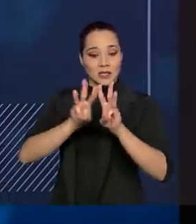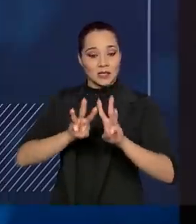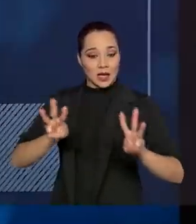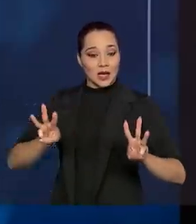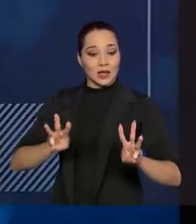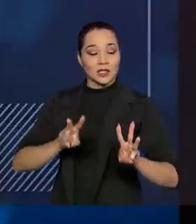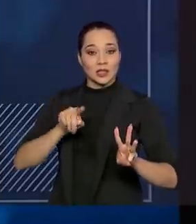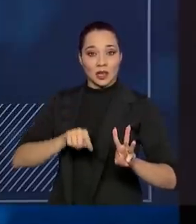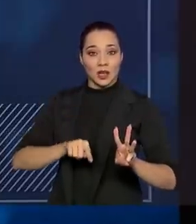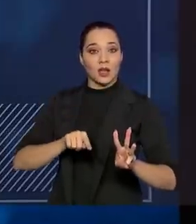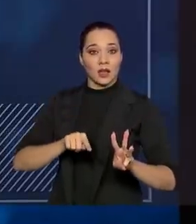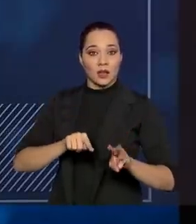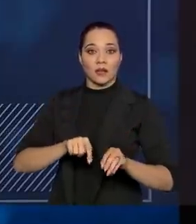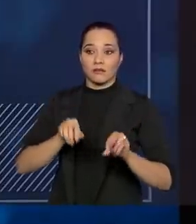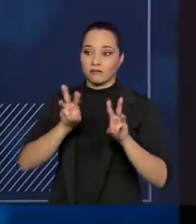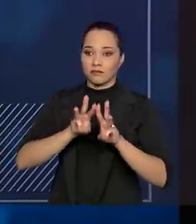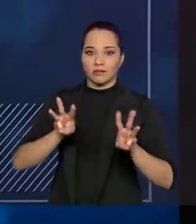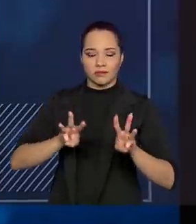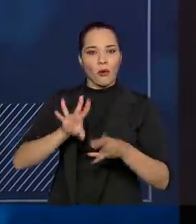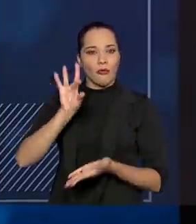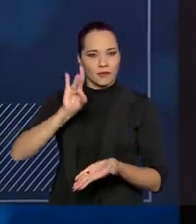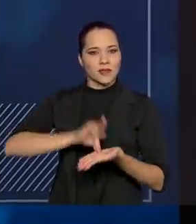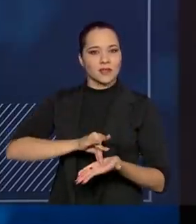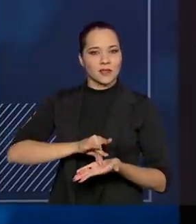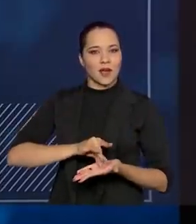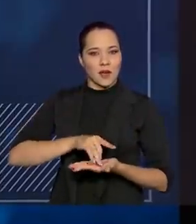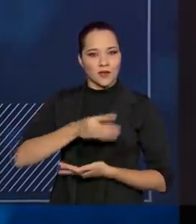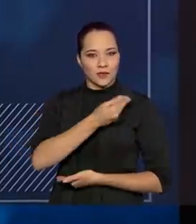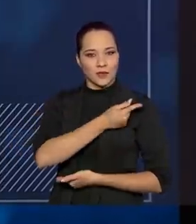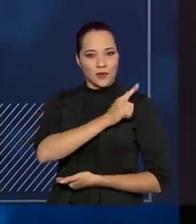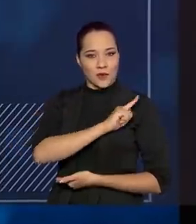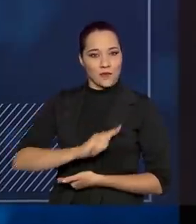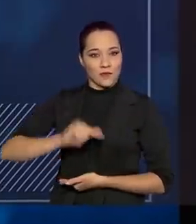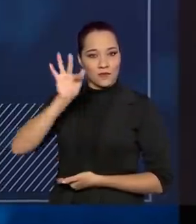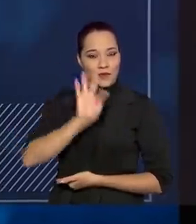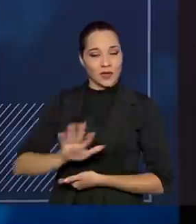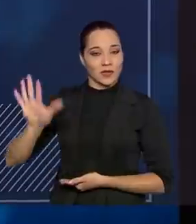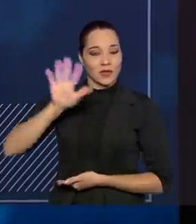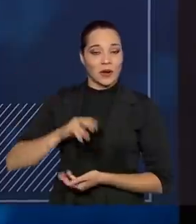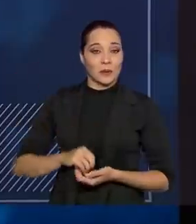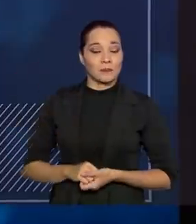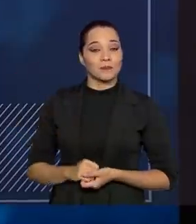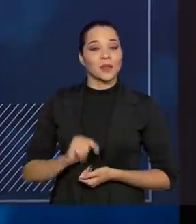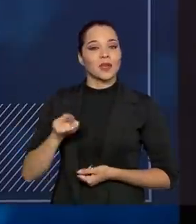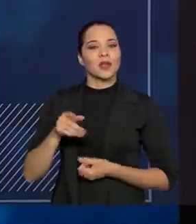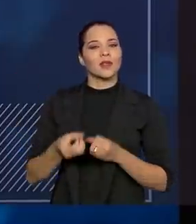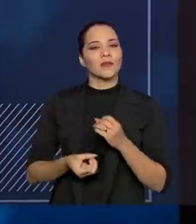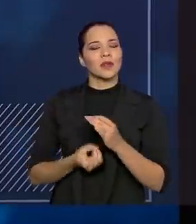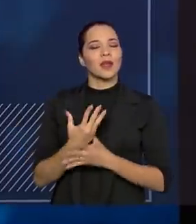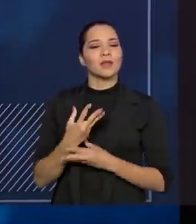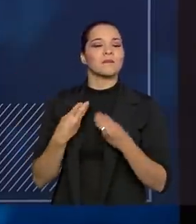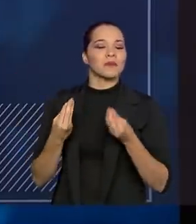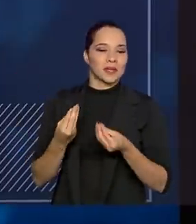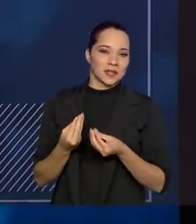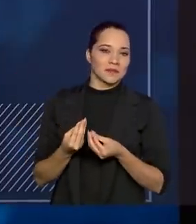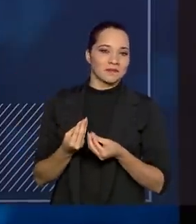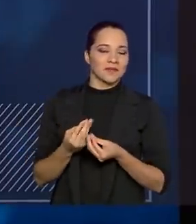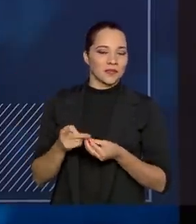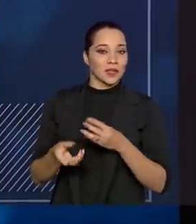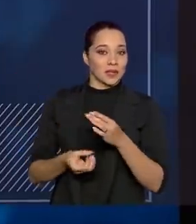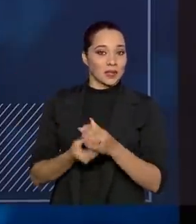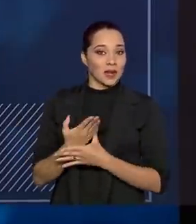consumidor.gov.br é uma plataforma oficial, né, do governo federal, e ela foi criada justamente nesse